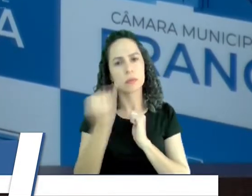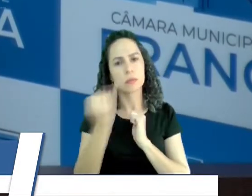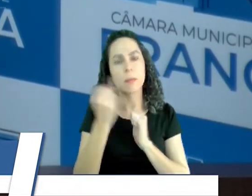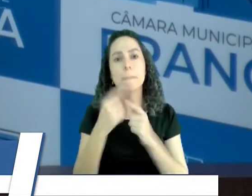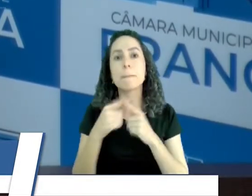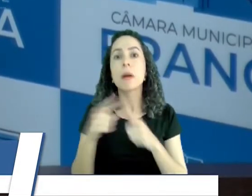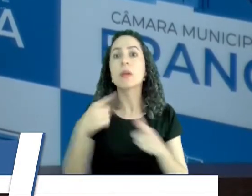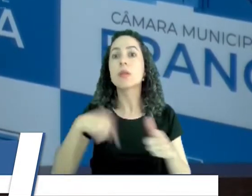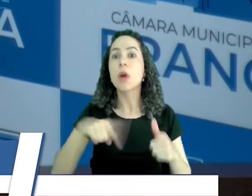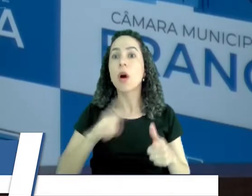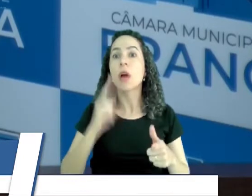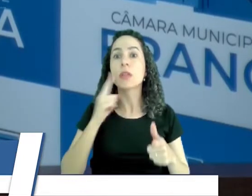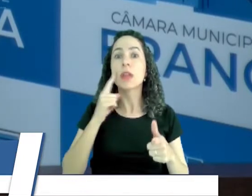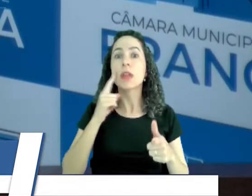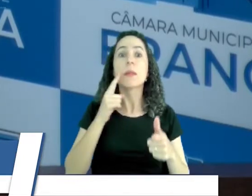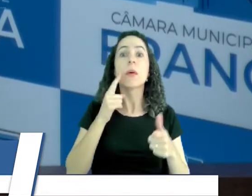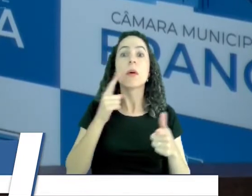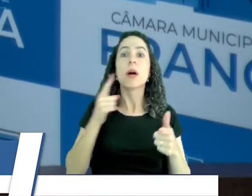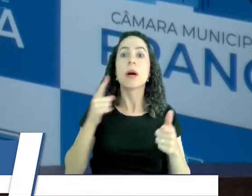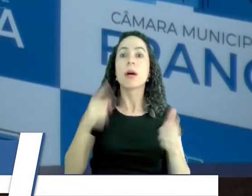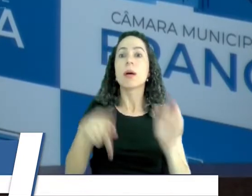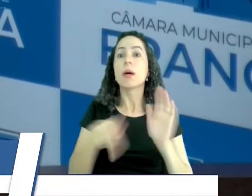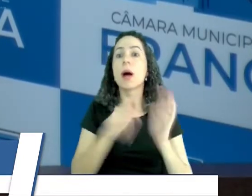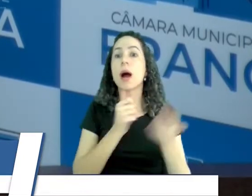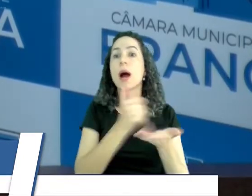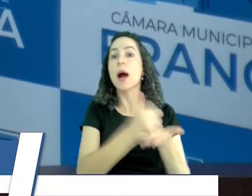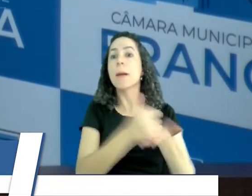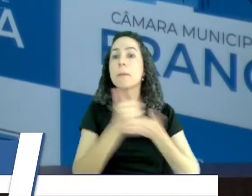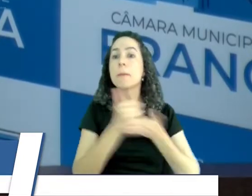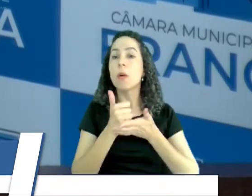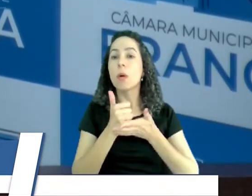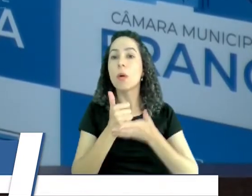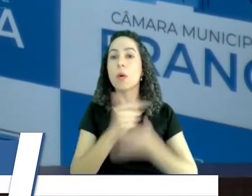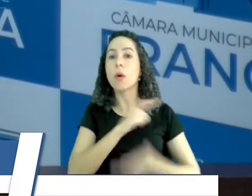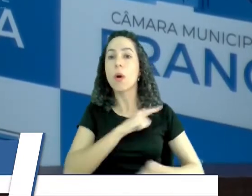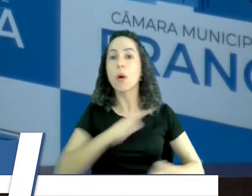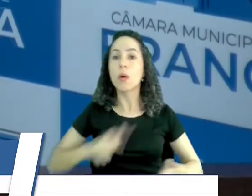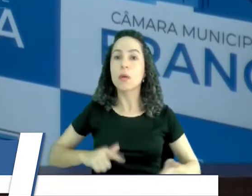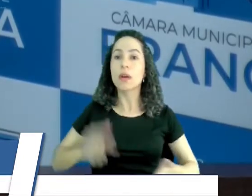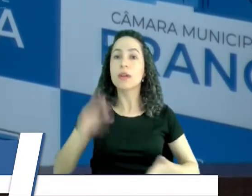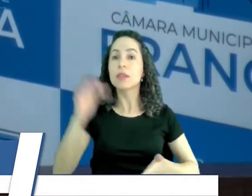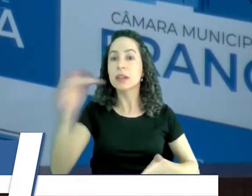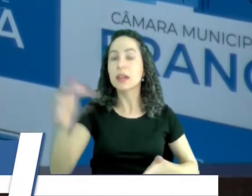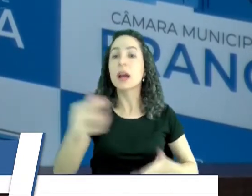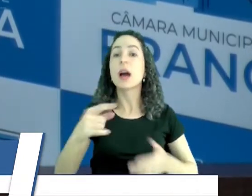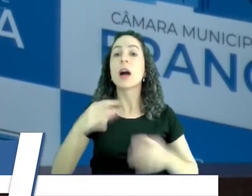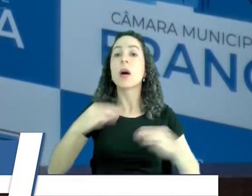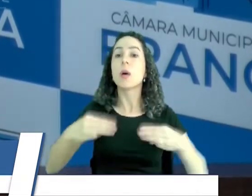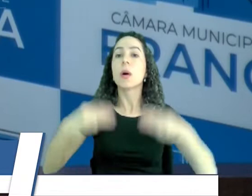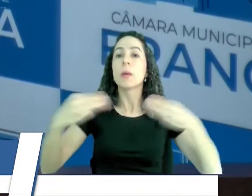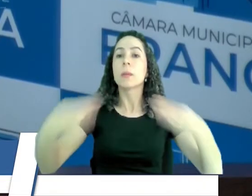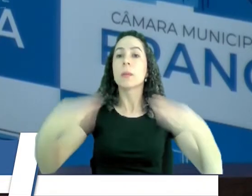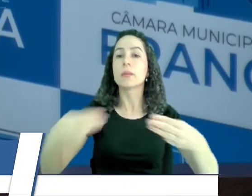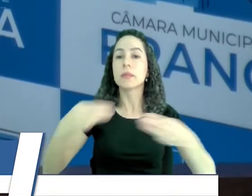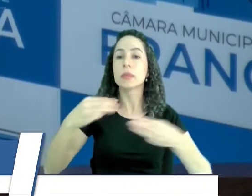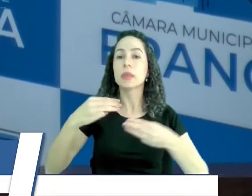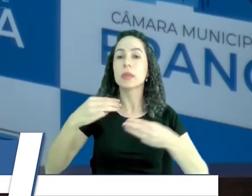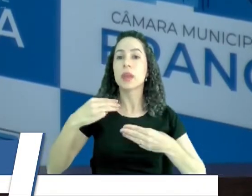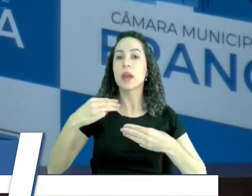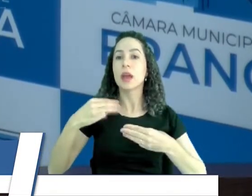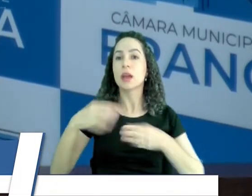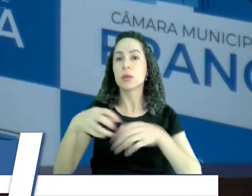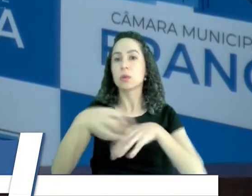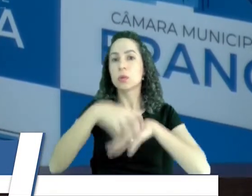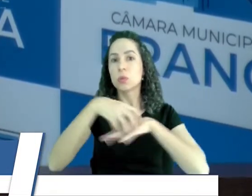temos acesso às mídias do governo federal. Por que nós não temos acesso ao Ministério do Turismo, por exemplo, onde estão os recursos, e são muitos,